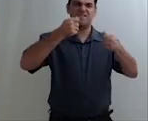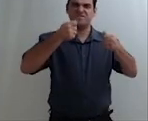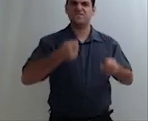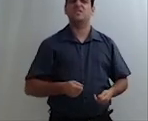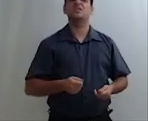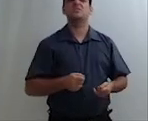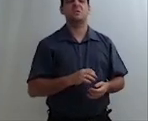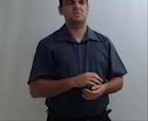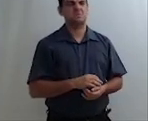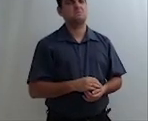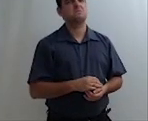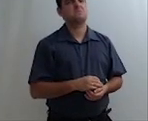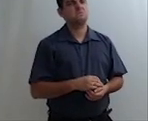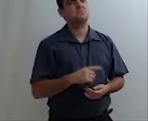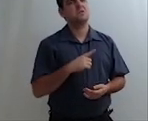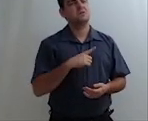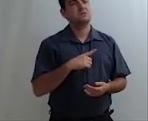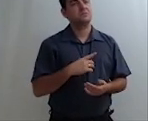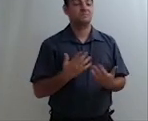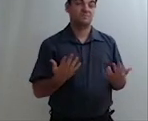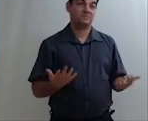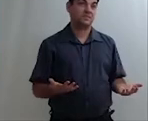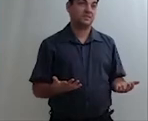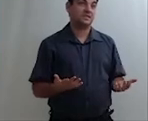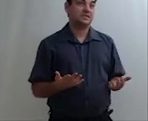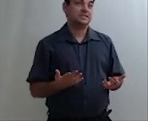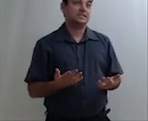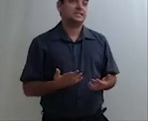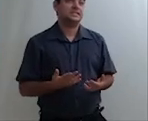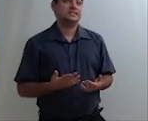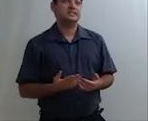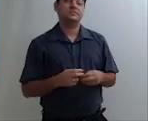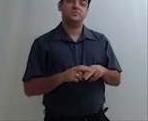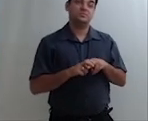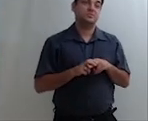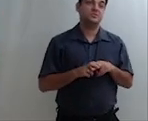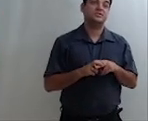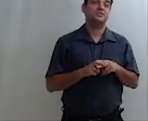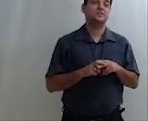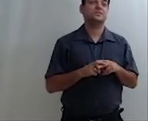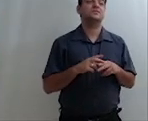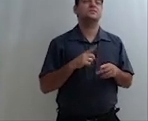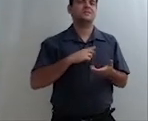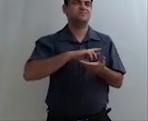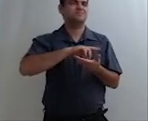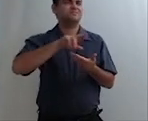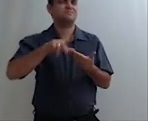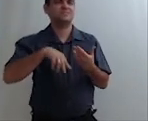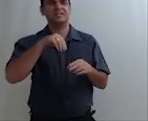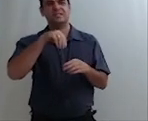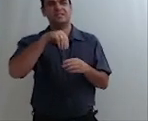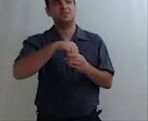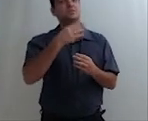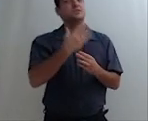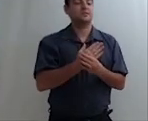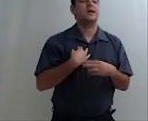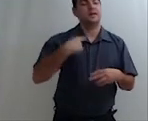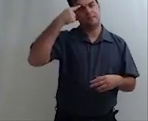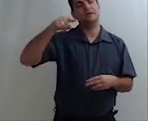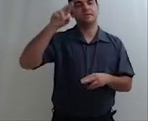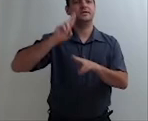densa e exatamente por conta dessas circunstâncias ele decreta preventivo